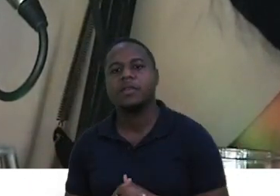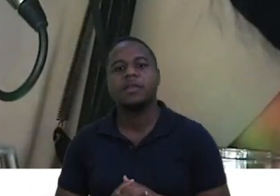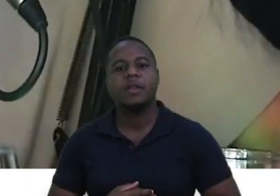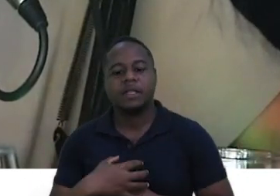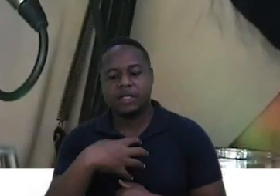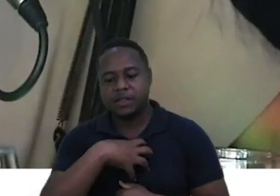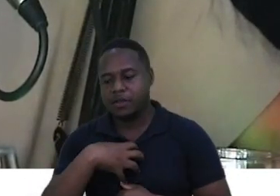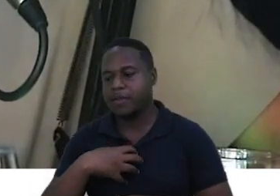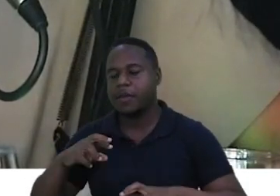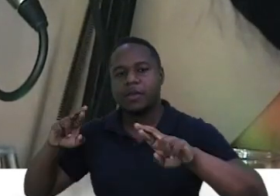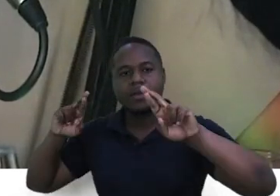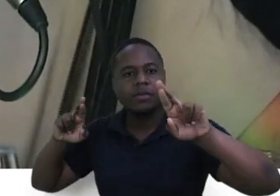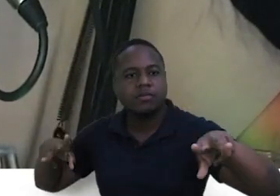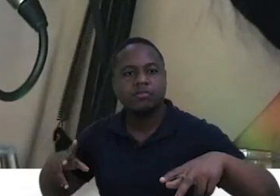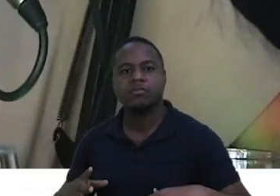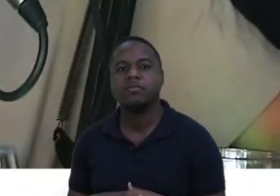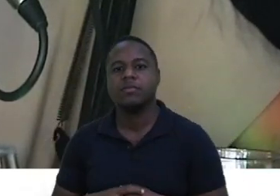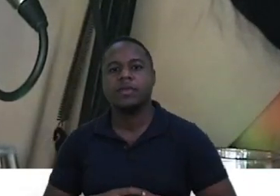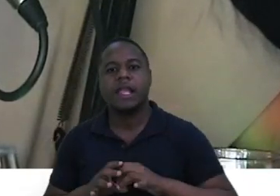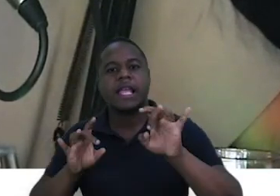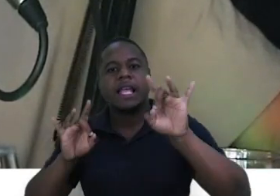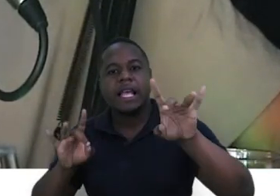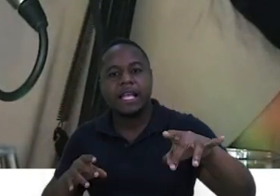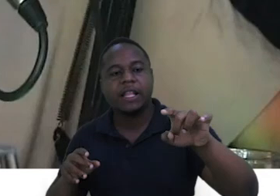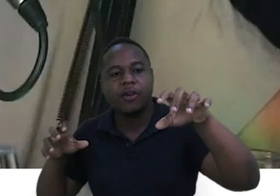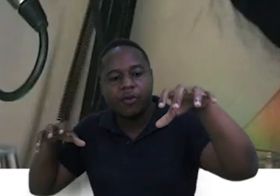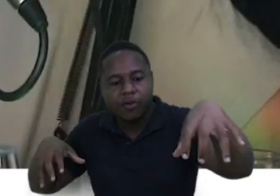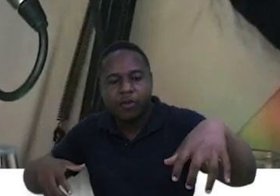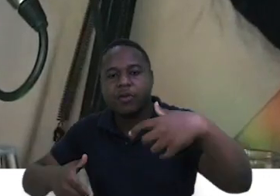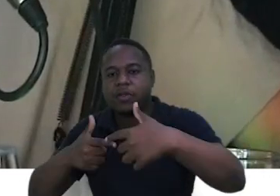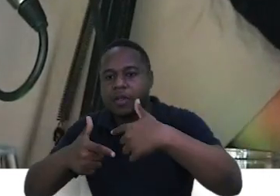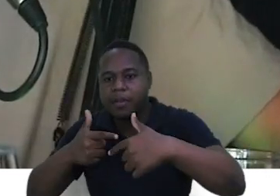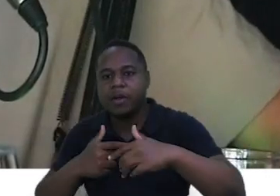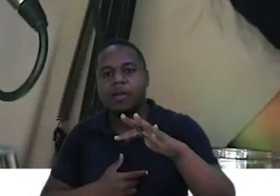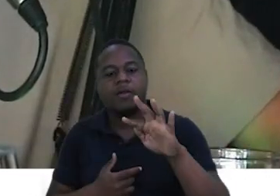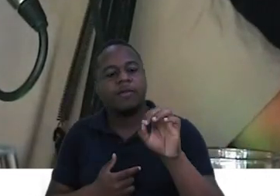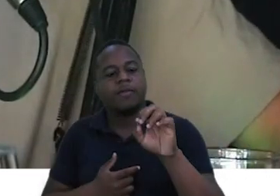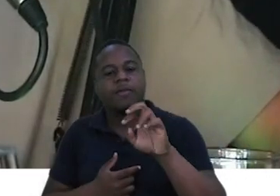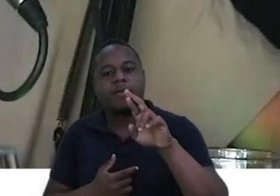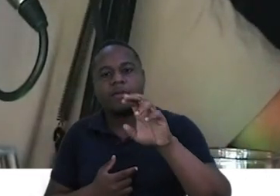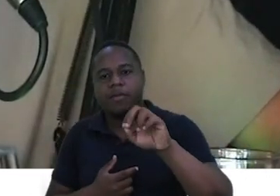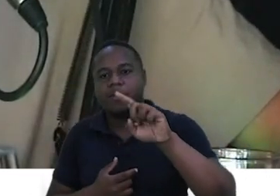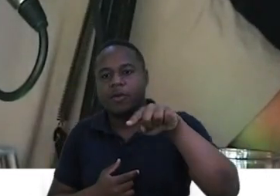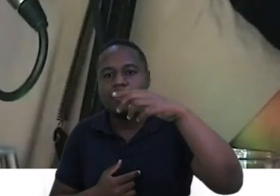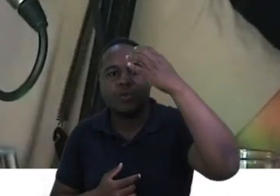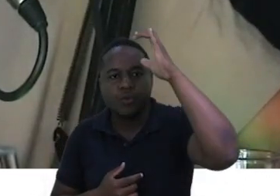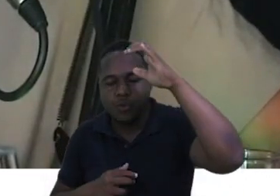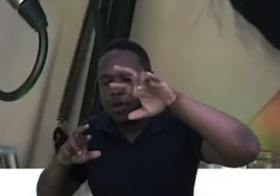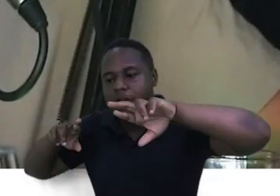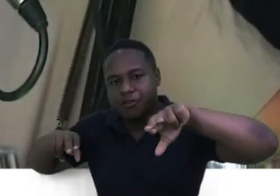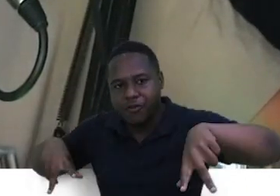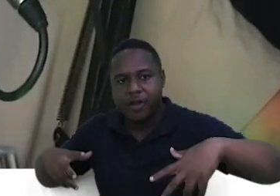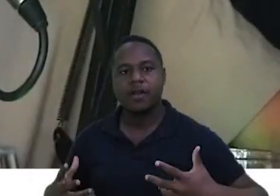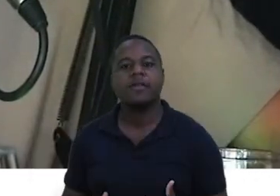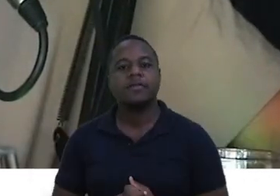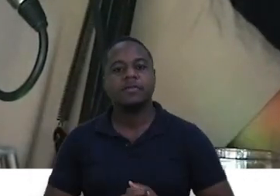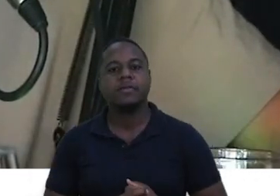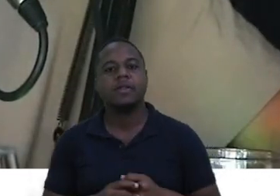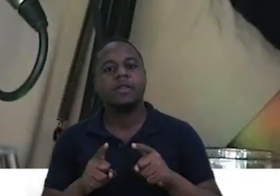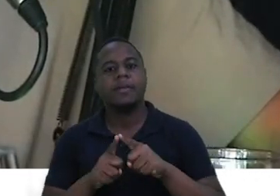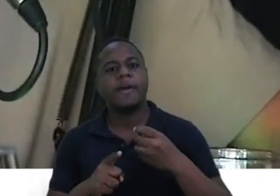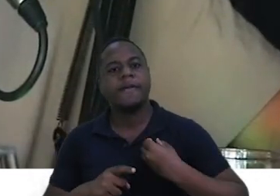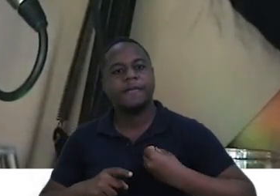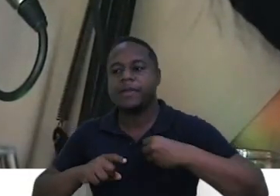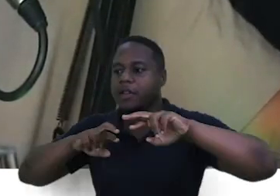sente, como cada um vive o forró também, a profissão. Como vive a cultura, né? Como vive essa cultura, como vive essa